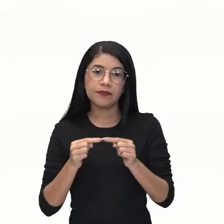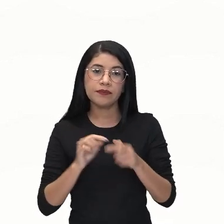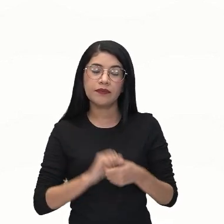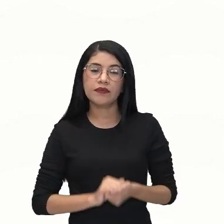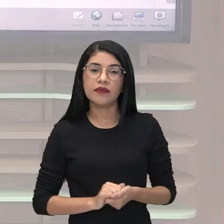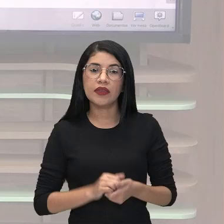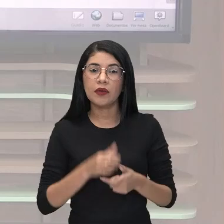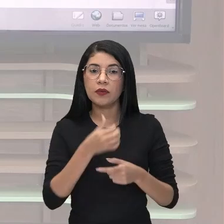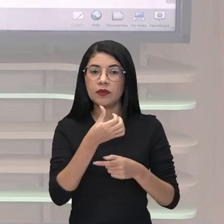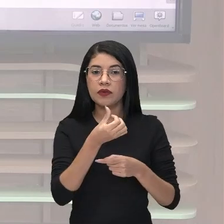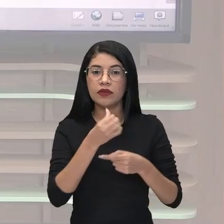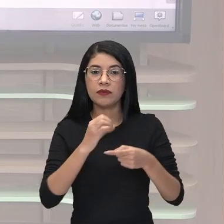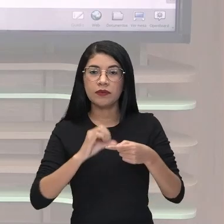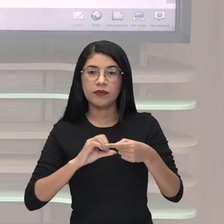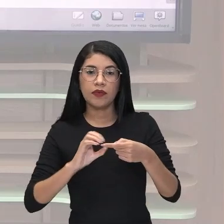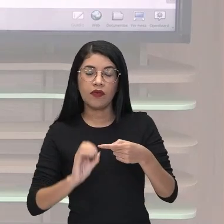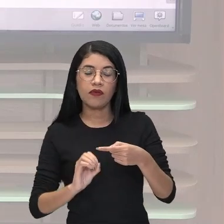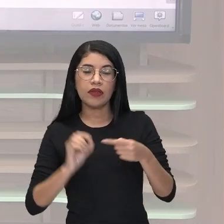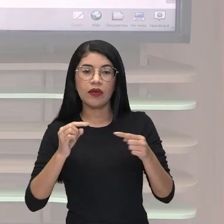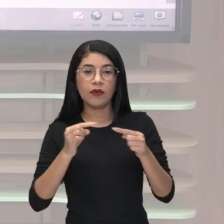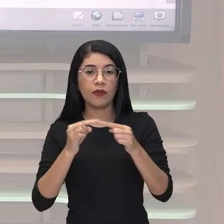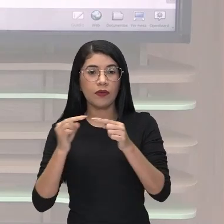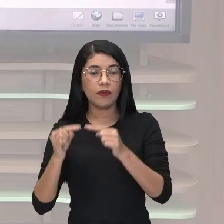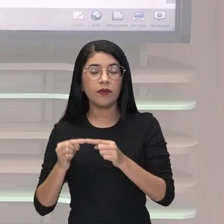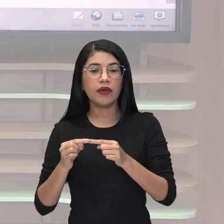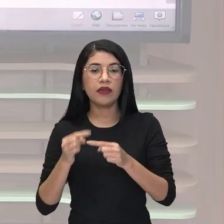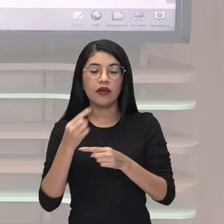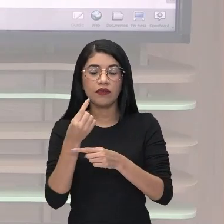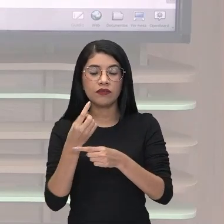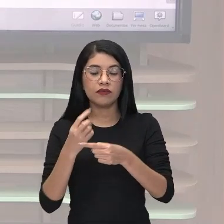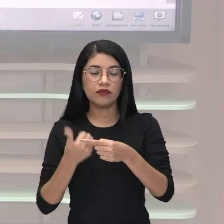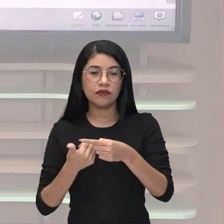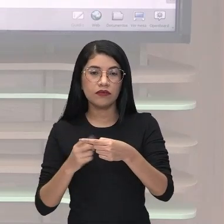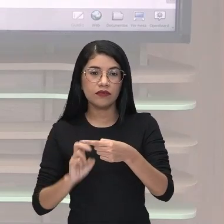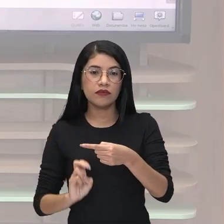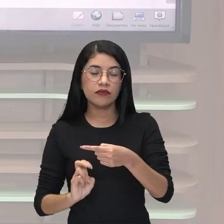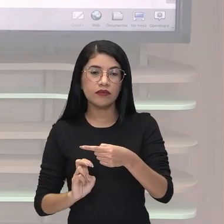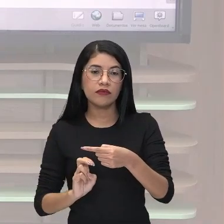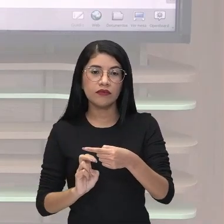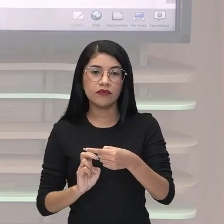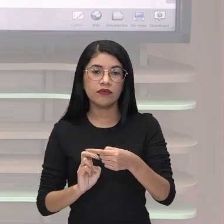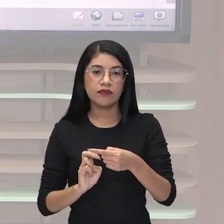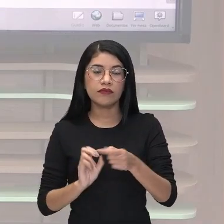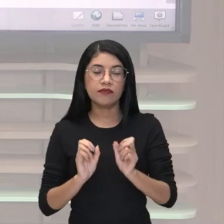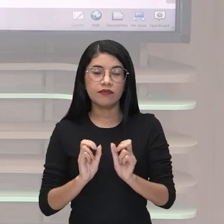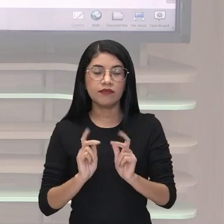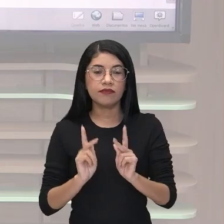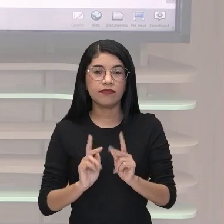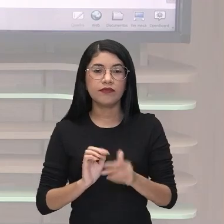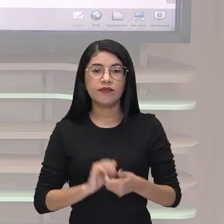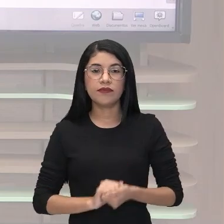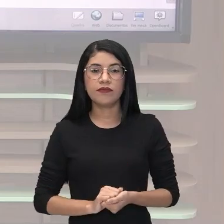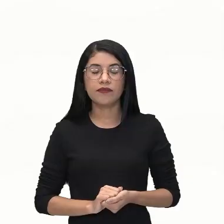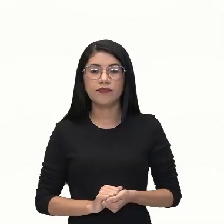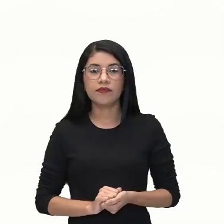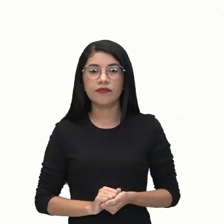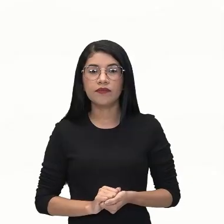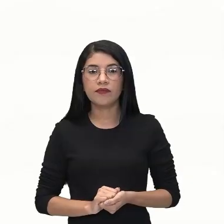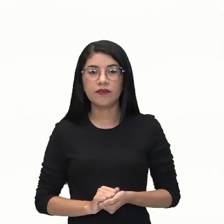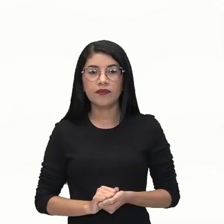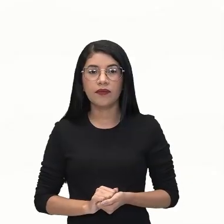para 90 é proporcional a 1 sobre 15, ou 1 para 15. Belezinha? Vamos voltar aqui então.